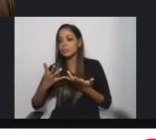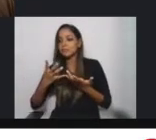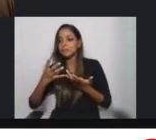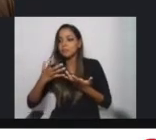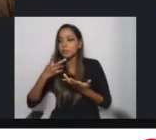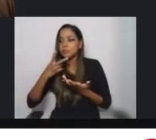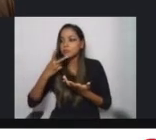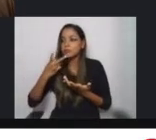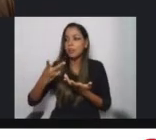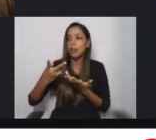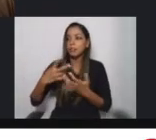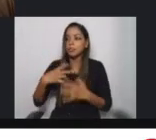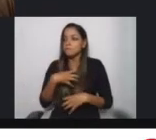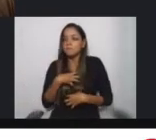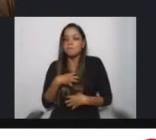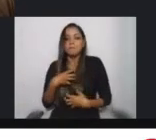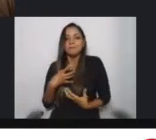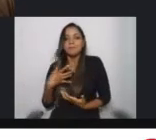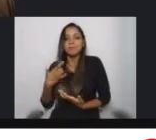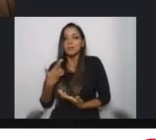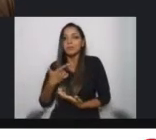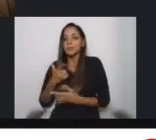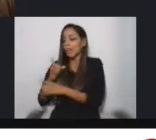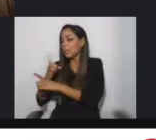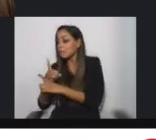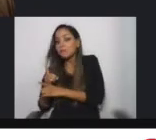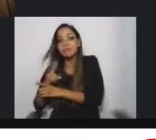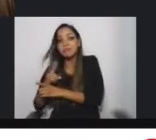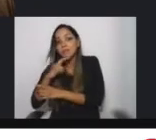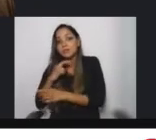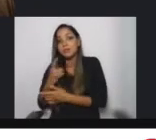muitas vezes, seja ela a expressão religiosa que for,